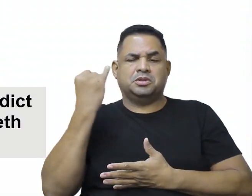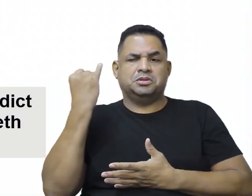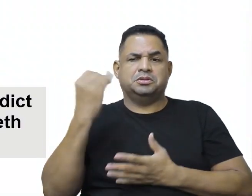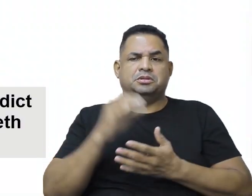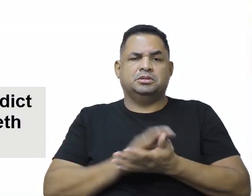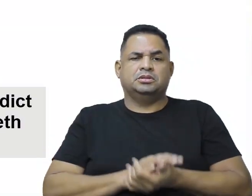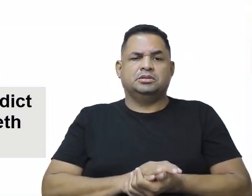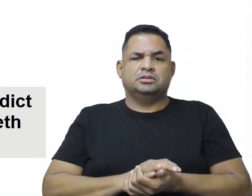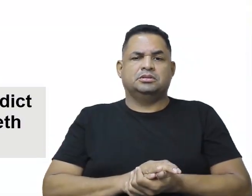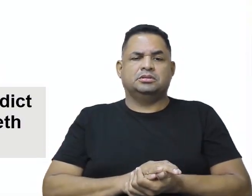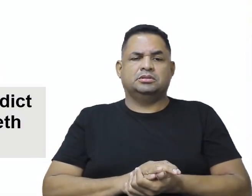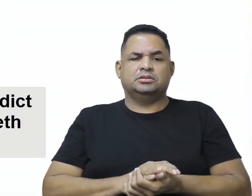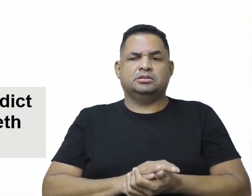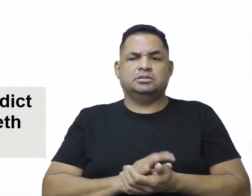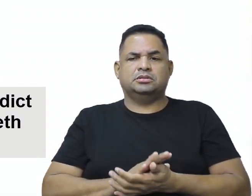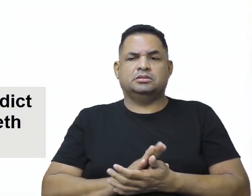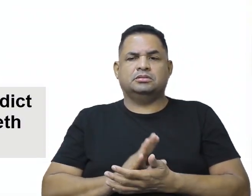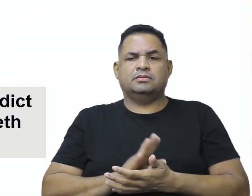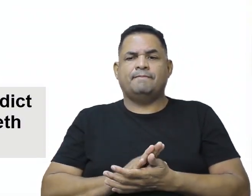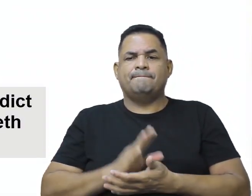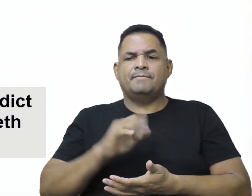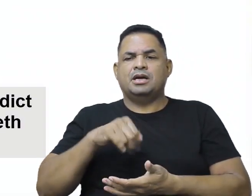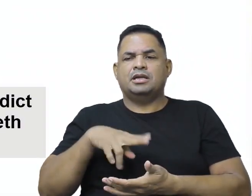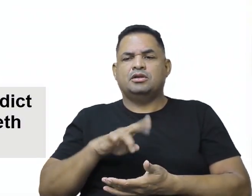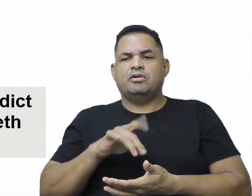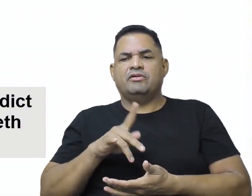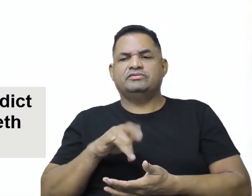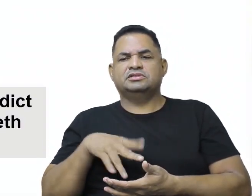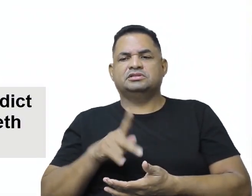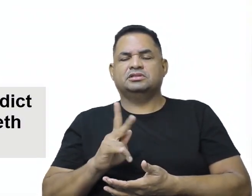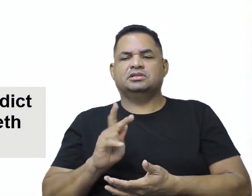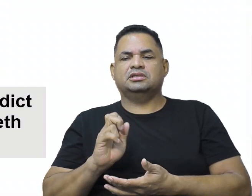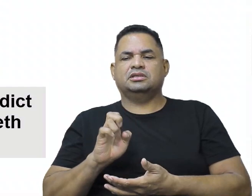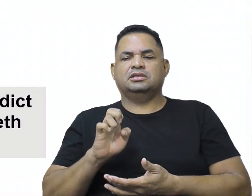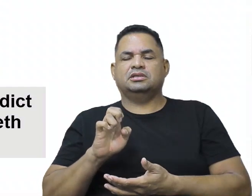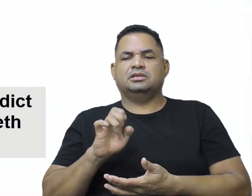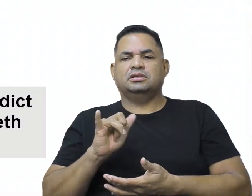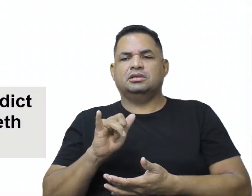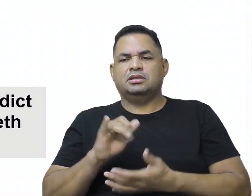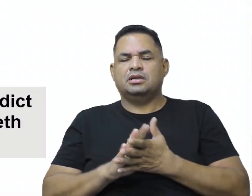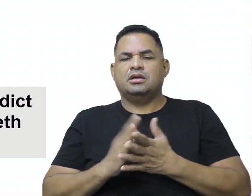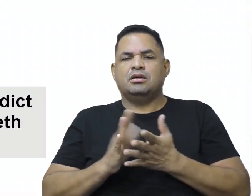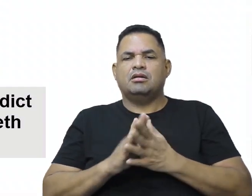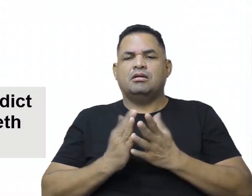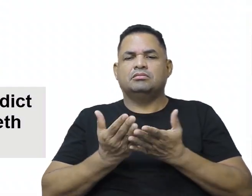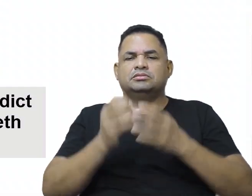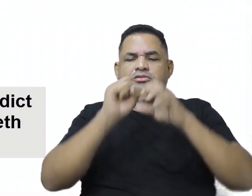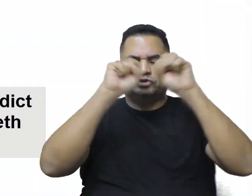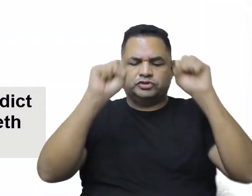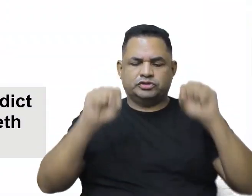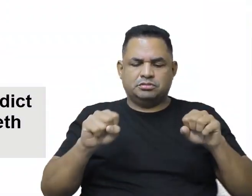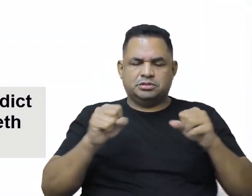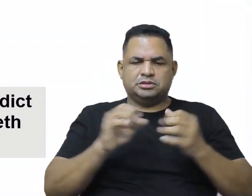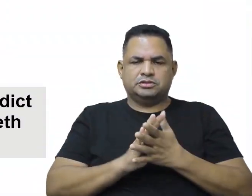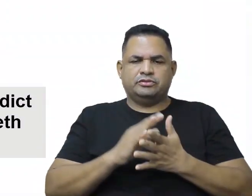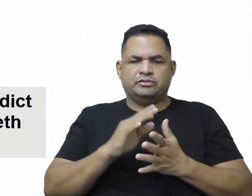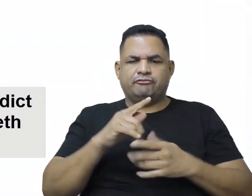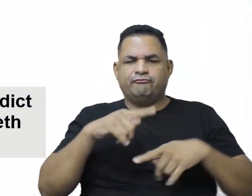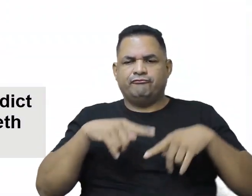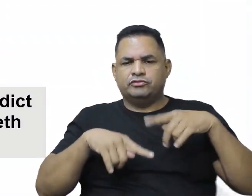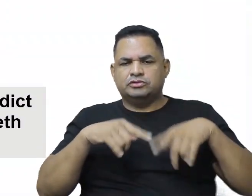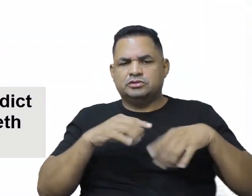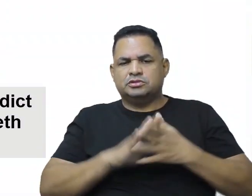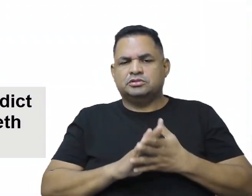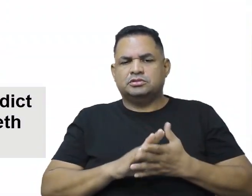dele o mari novo que se fala do que a cultura pode ser entendido como sistemas funcionais o